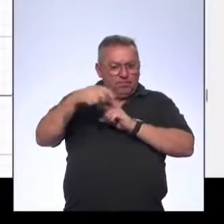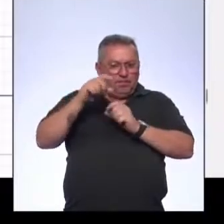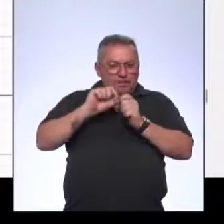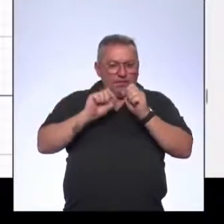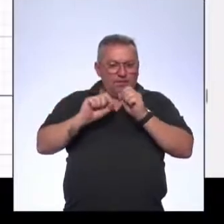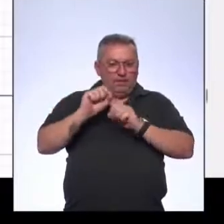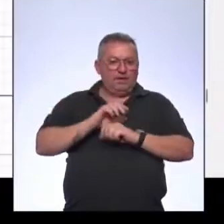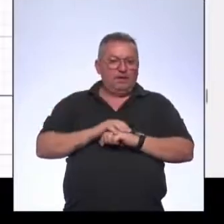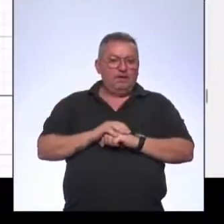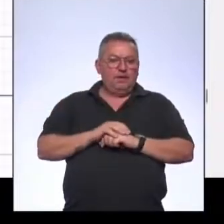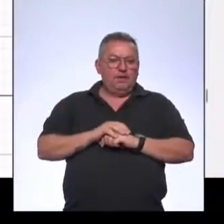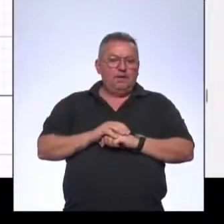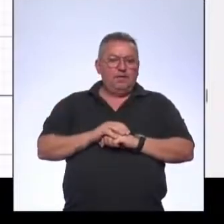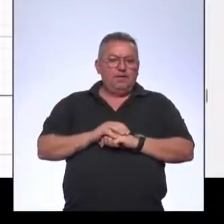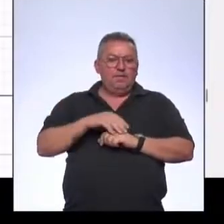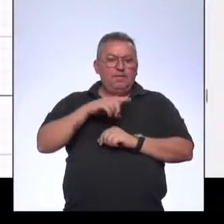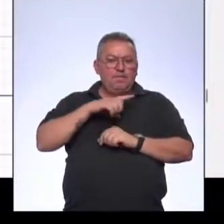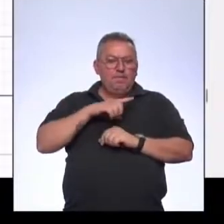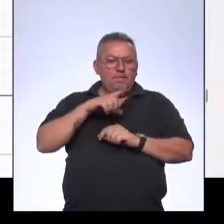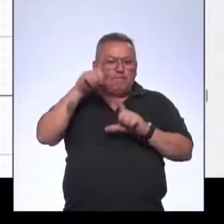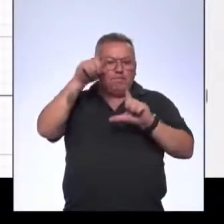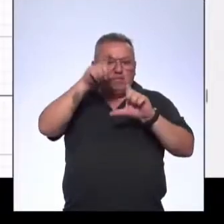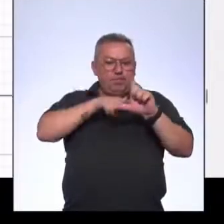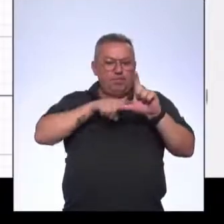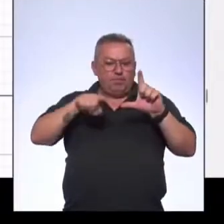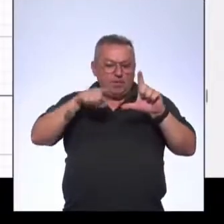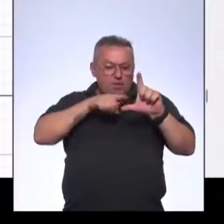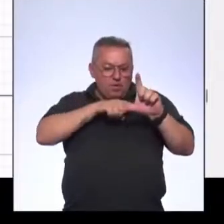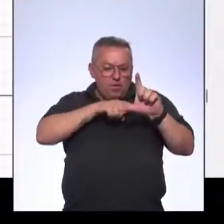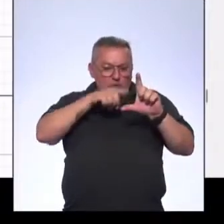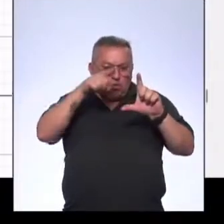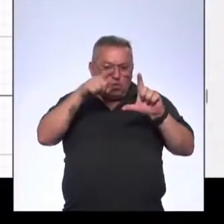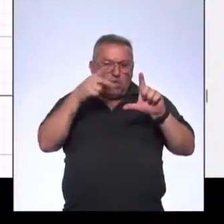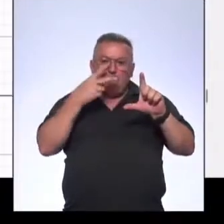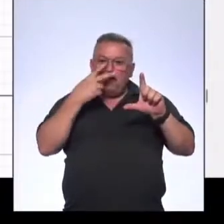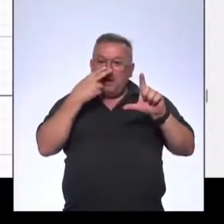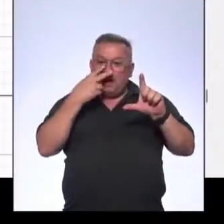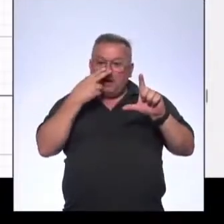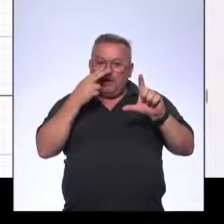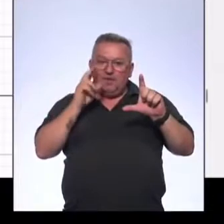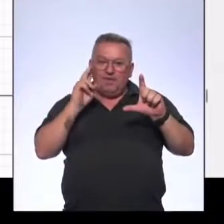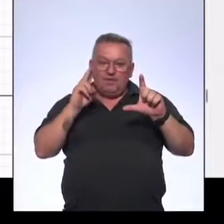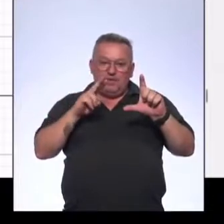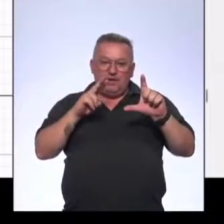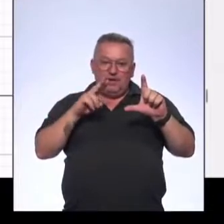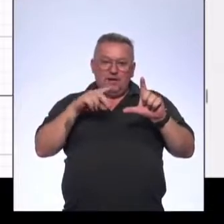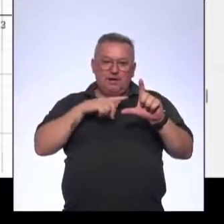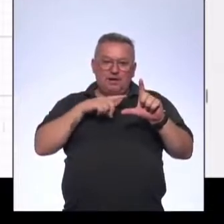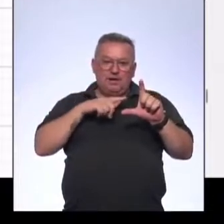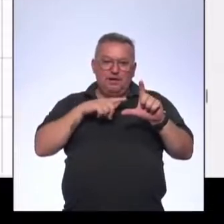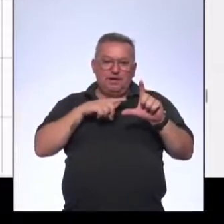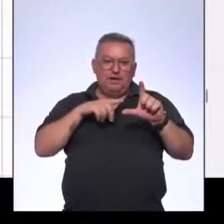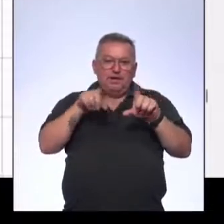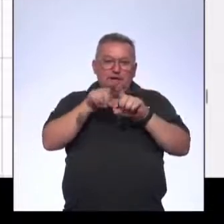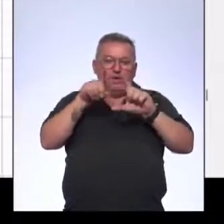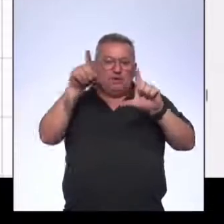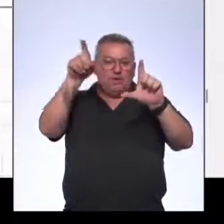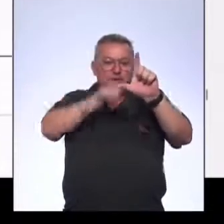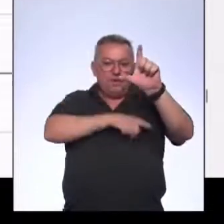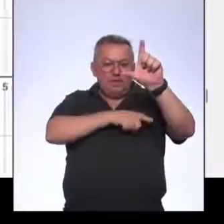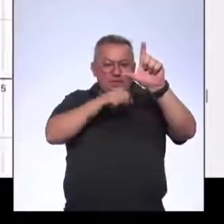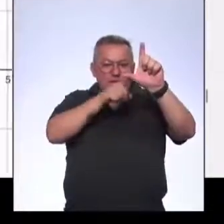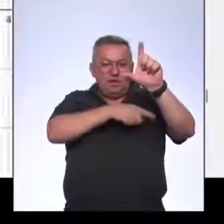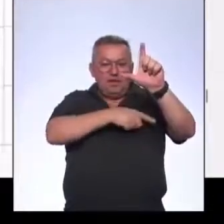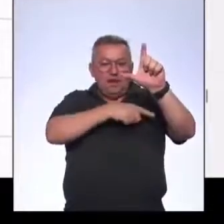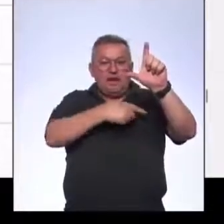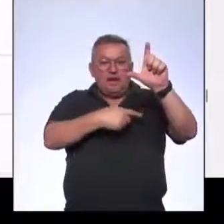lá olha só né Nós temos aqui uma reta né semelhante a que nós fizemos lá só que observa que essa reta ela contempla também os